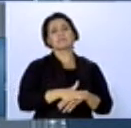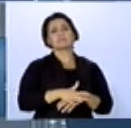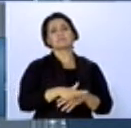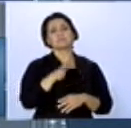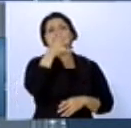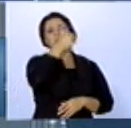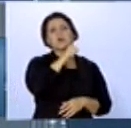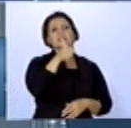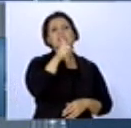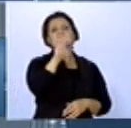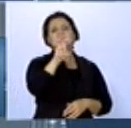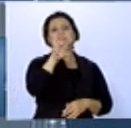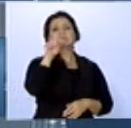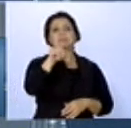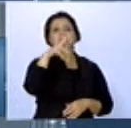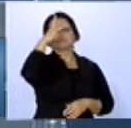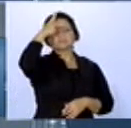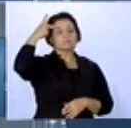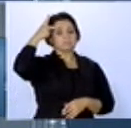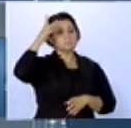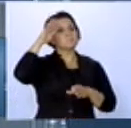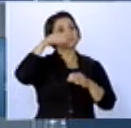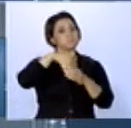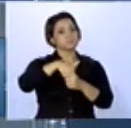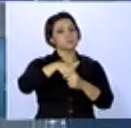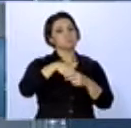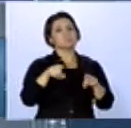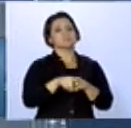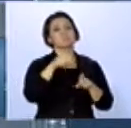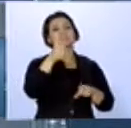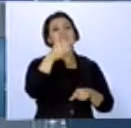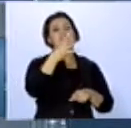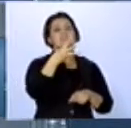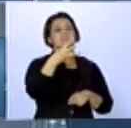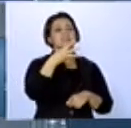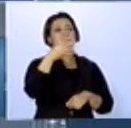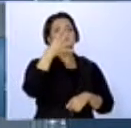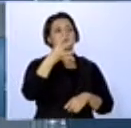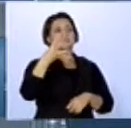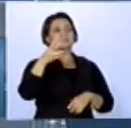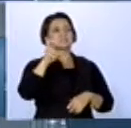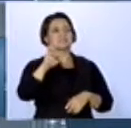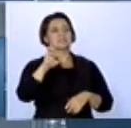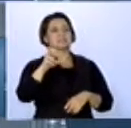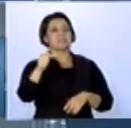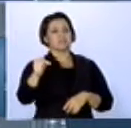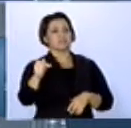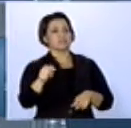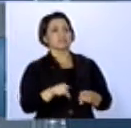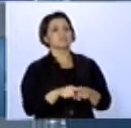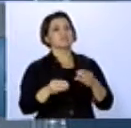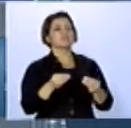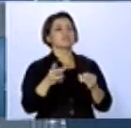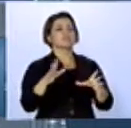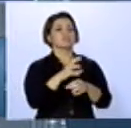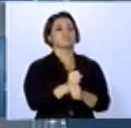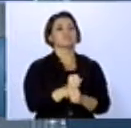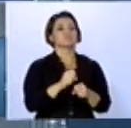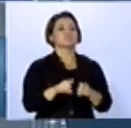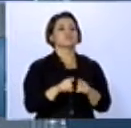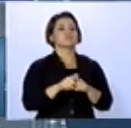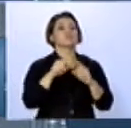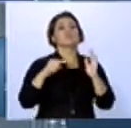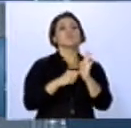15 mil candidatos então aí 13.947 né quase 14 mil candidatos isso a soma foi quase